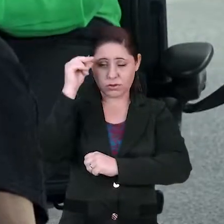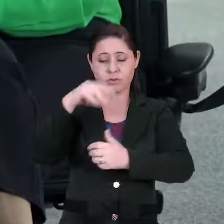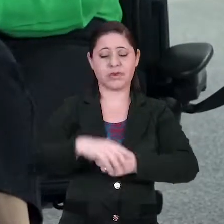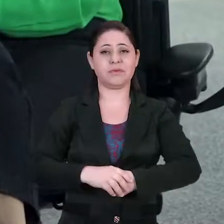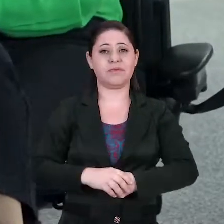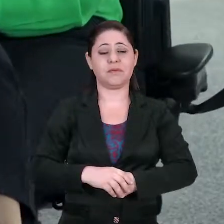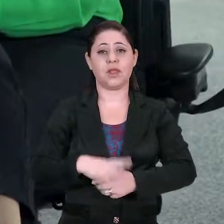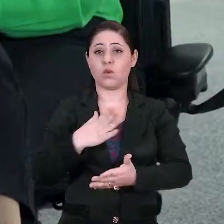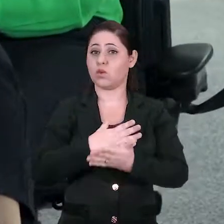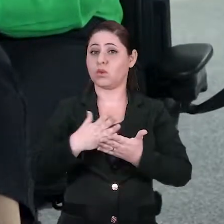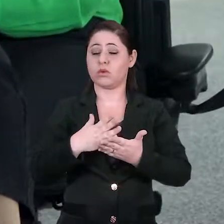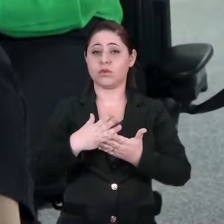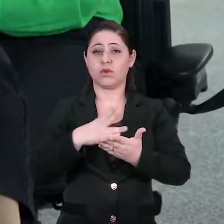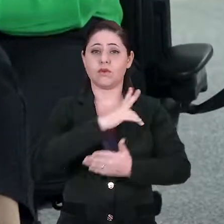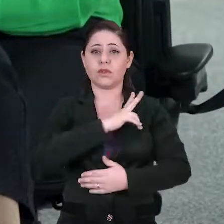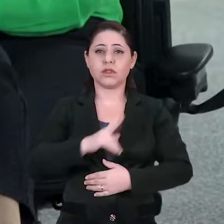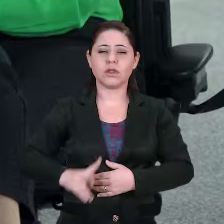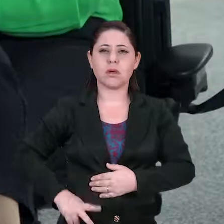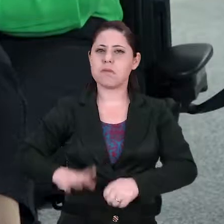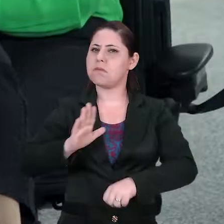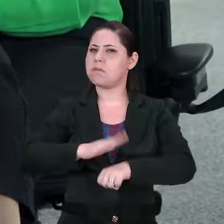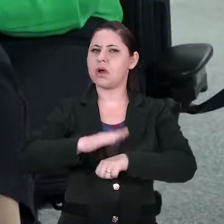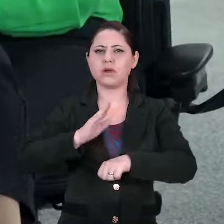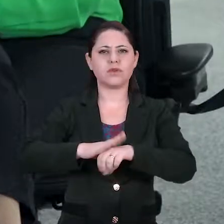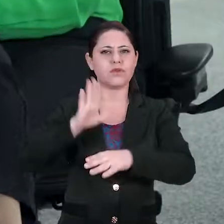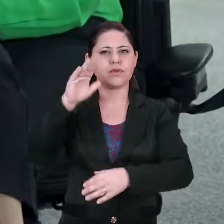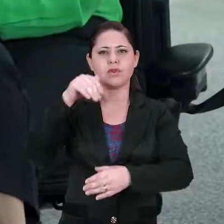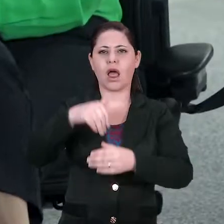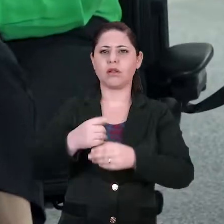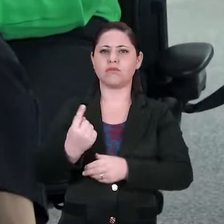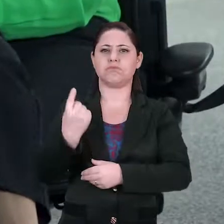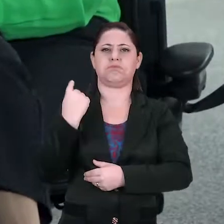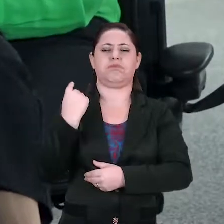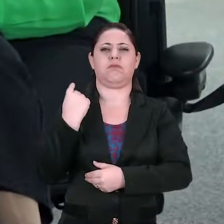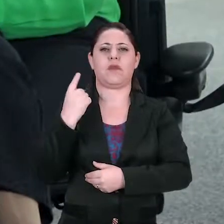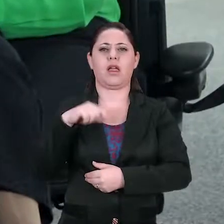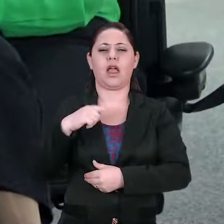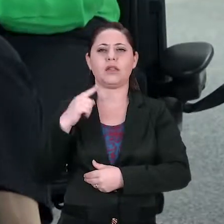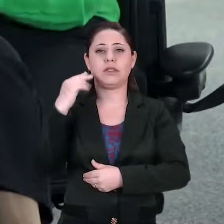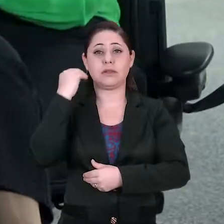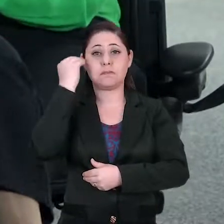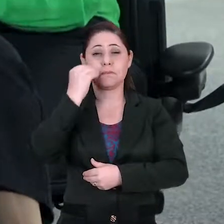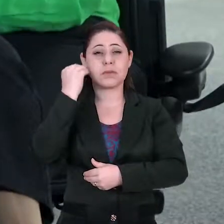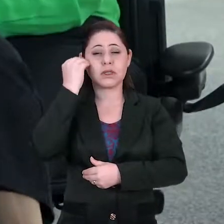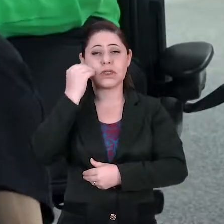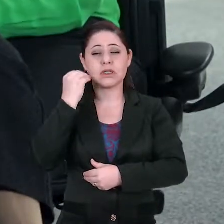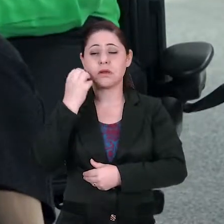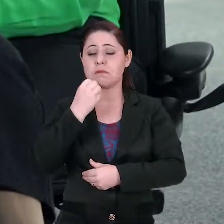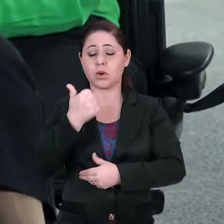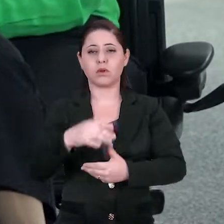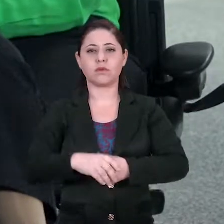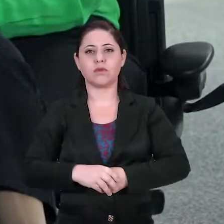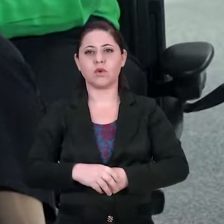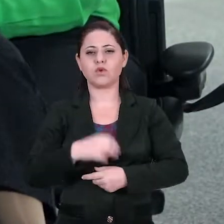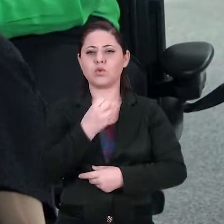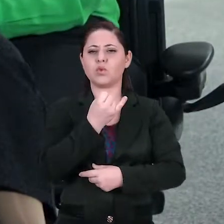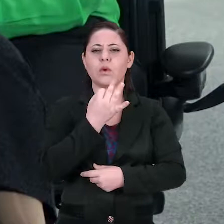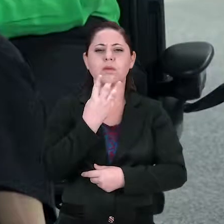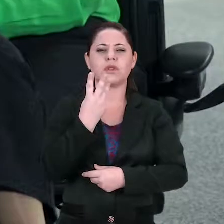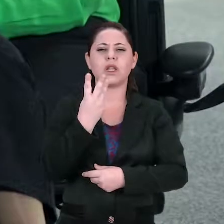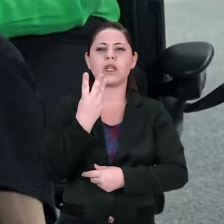fui ser vereadora, eu fui a vereadora mais votada na época, e para mim foi uma experiência muito boa. Você lembra quantos votos? Só